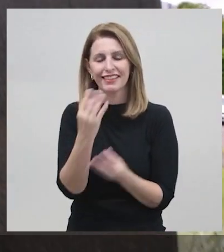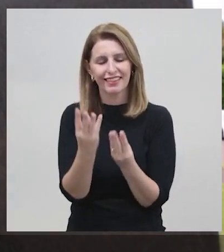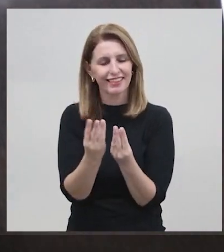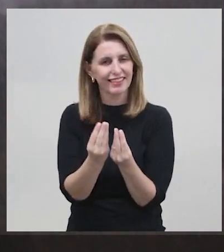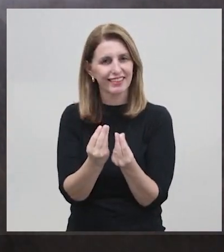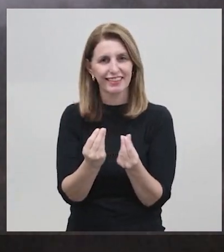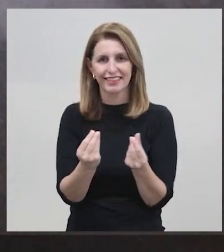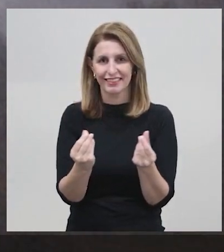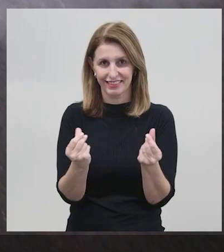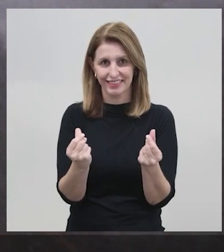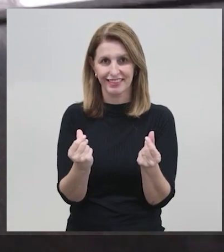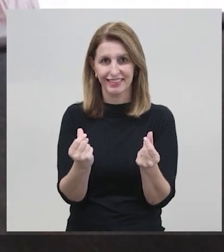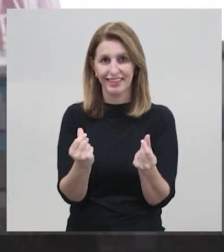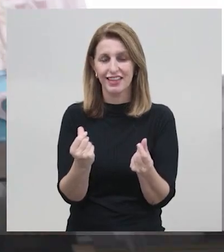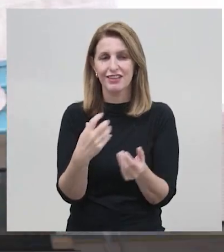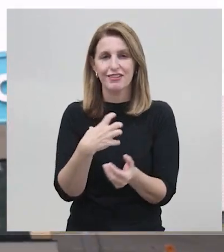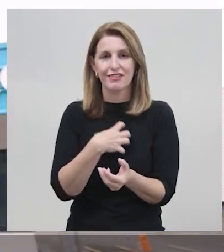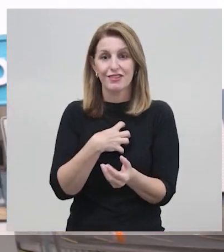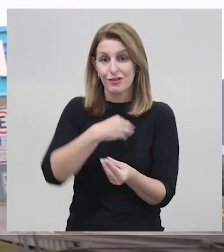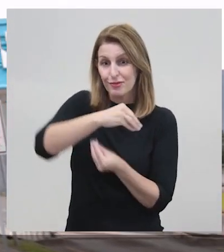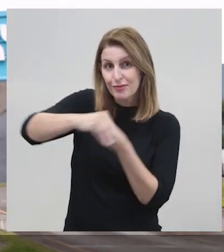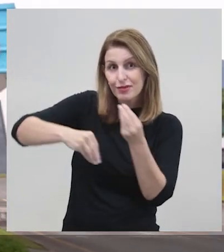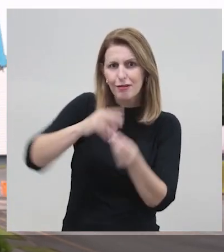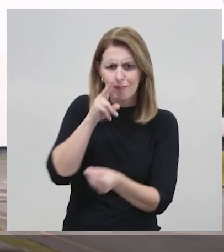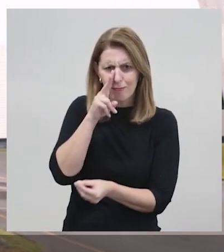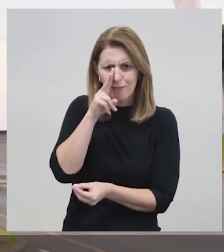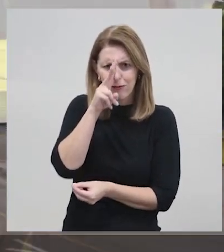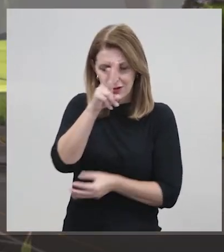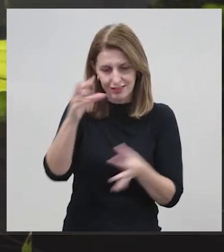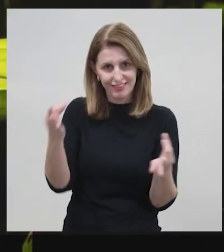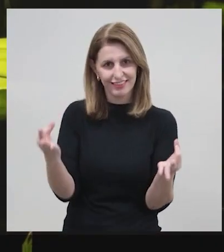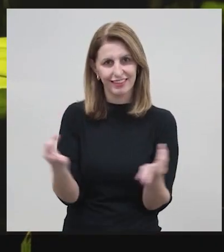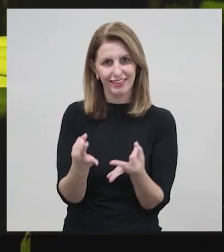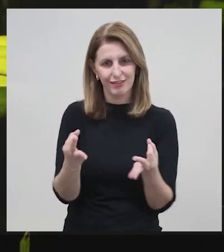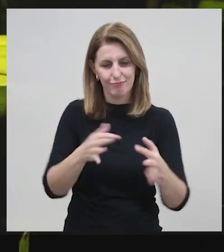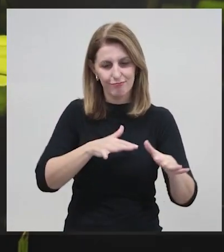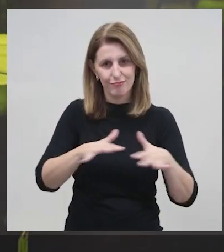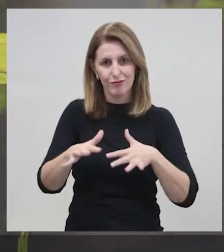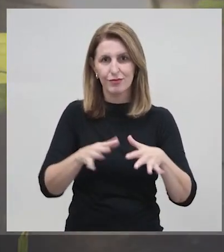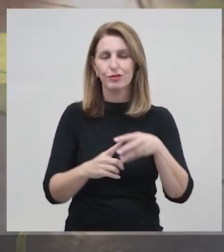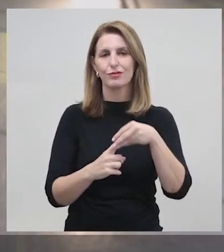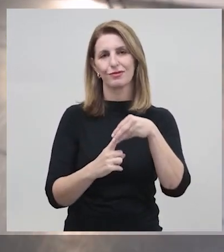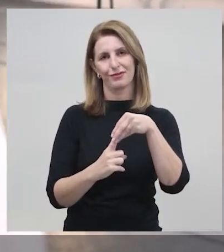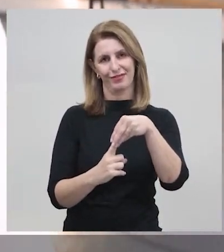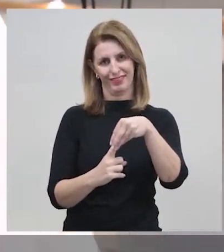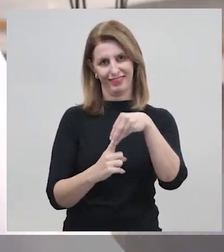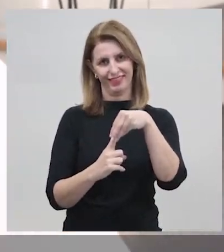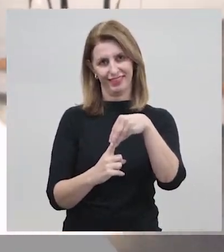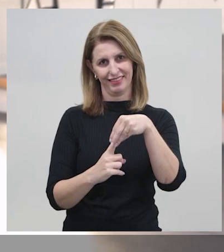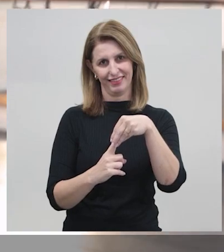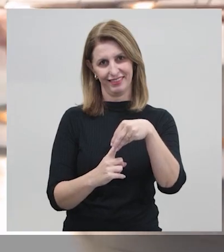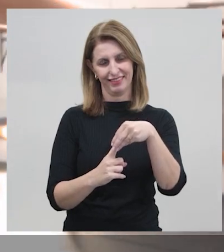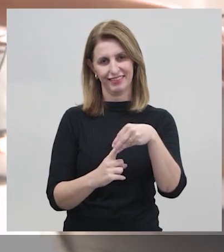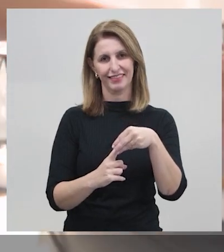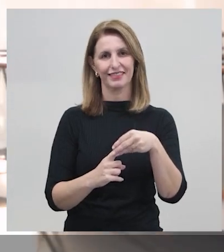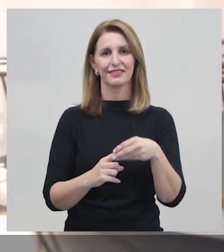beleza, a sua delicadeza. É uma forma de mesclar a força e a precisão com movimentos únicos.